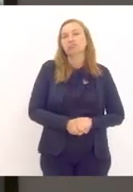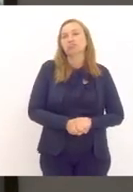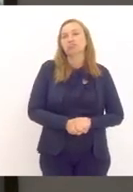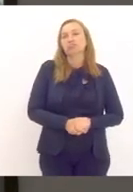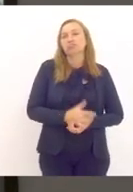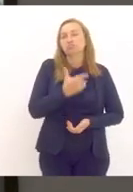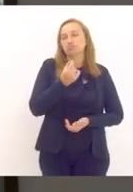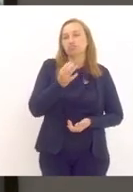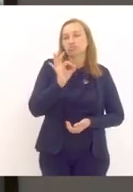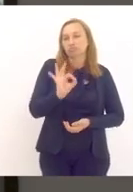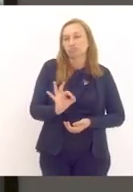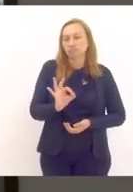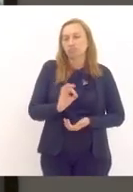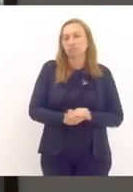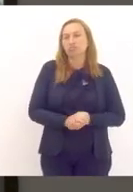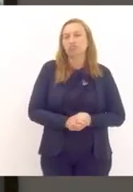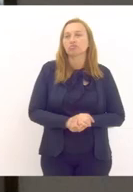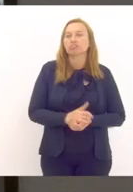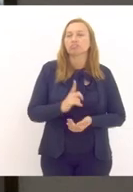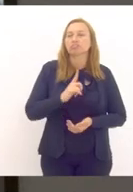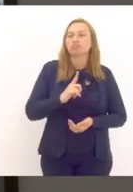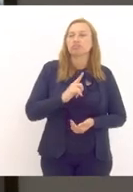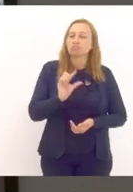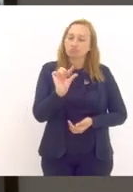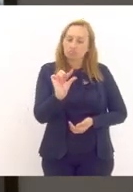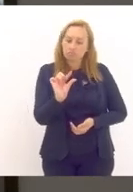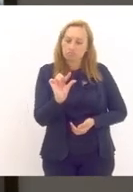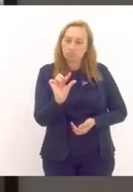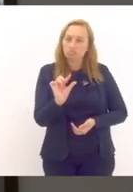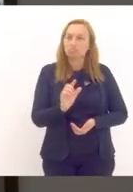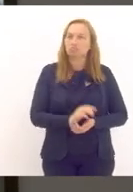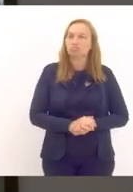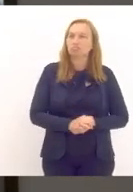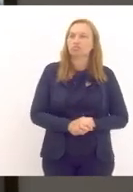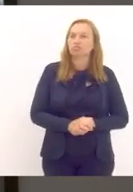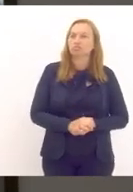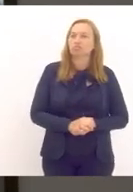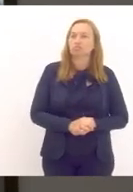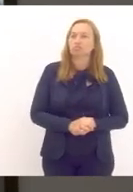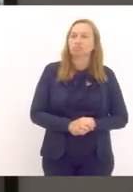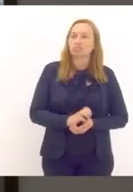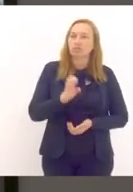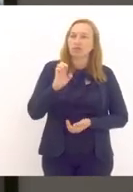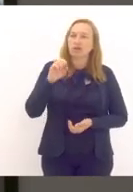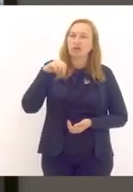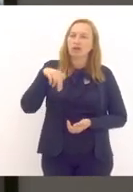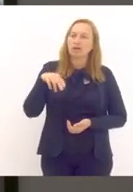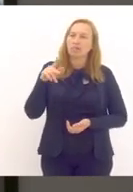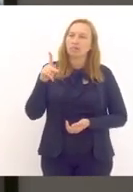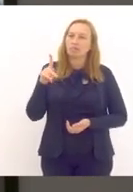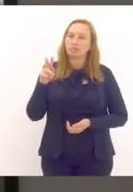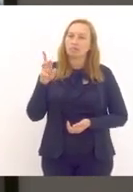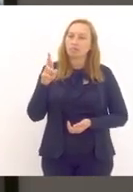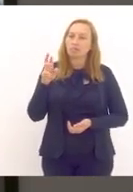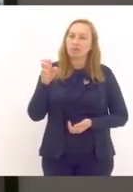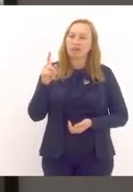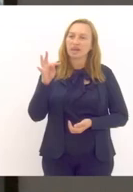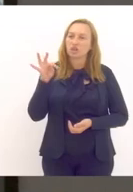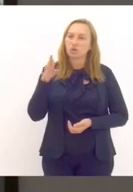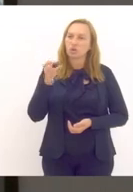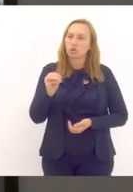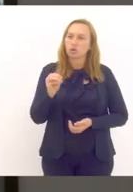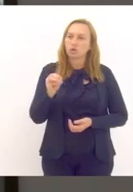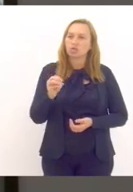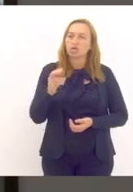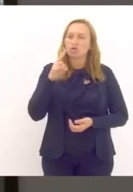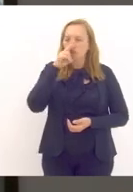de 20%. Temos uma pequena parte em precatórios, 2%, e outras pequenas dívidas, os parcelamentos, etc. Mas, assim, o grosso da nossa dívida,